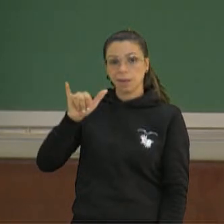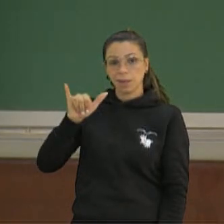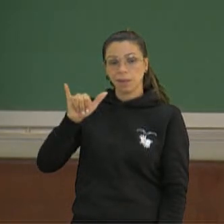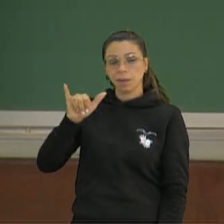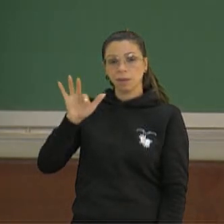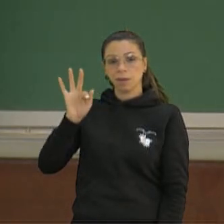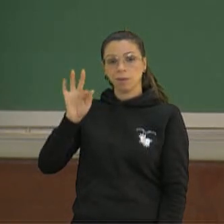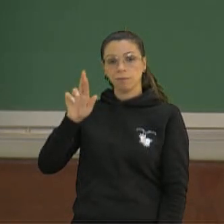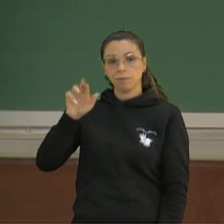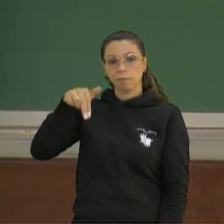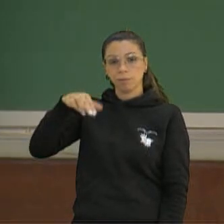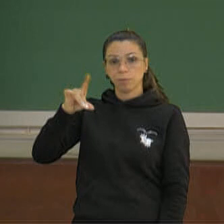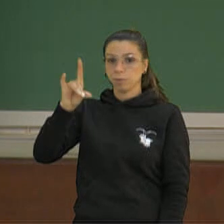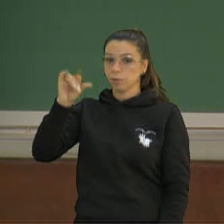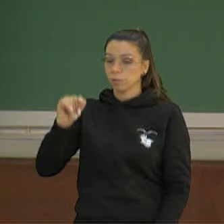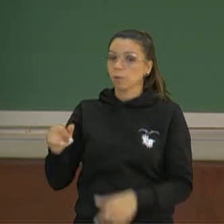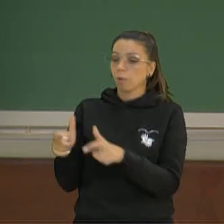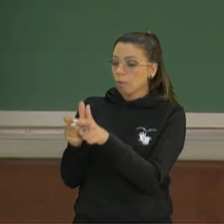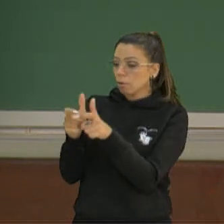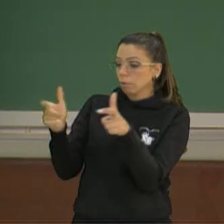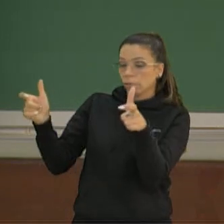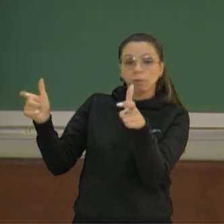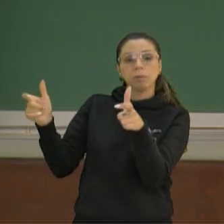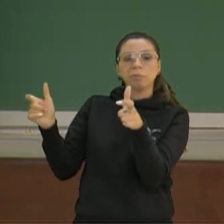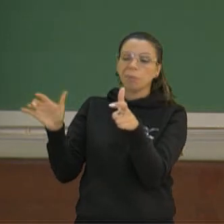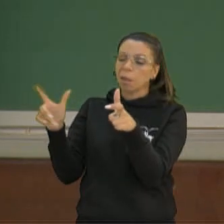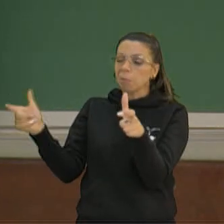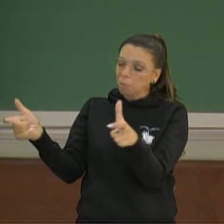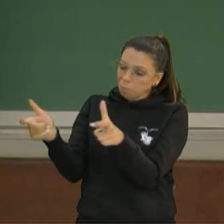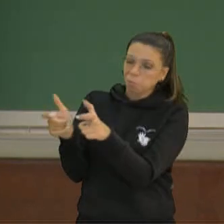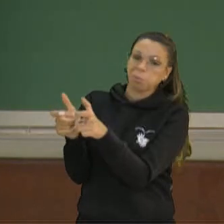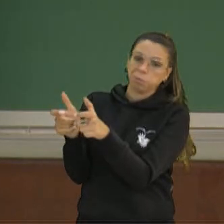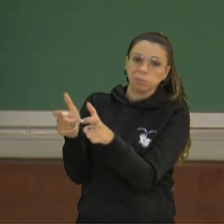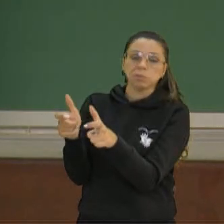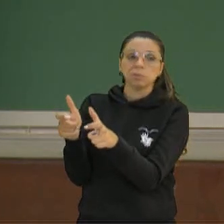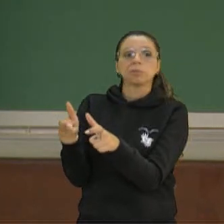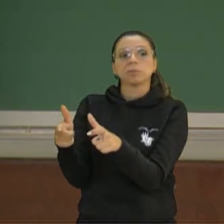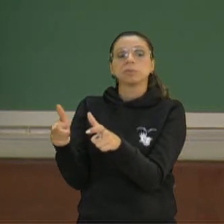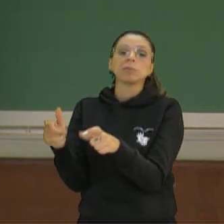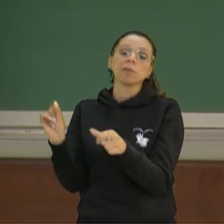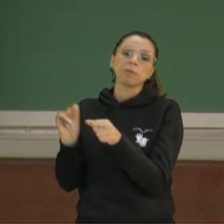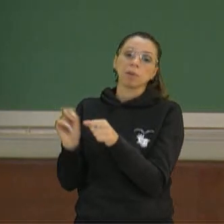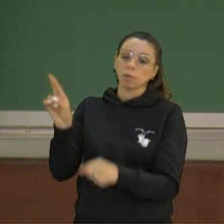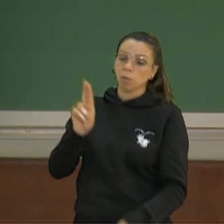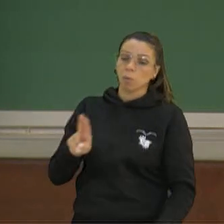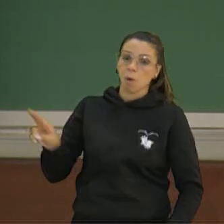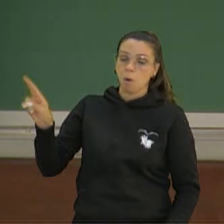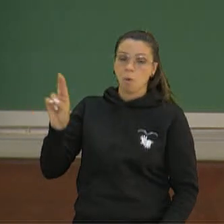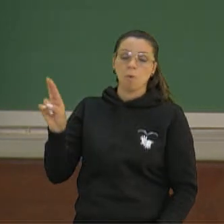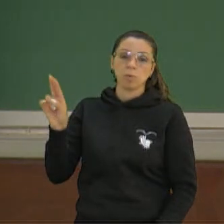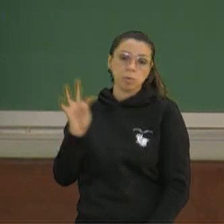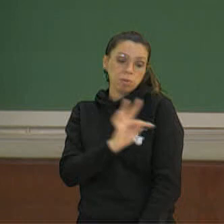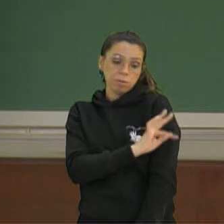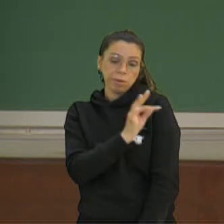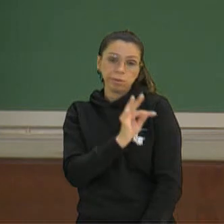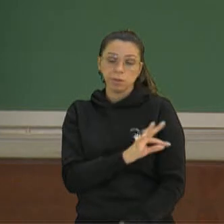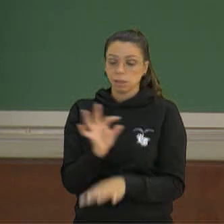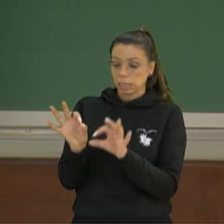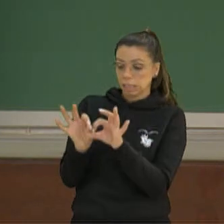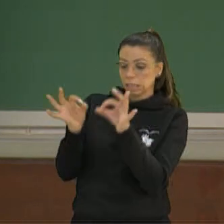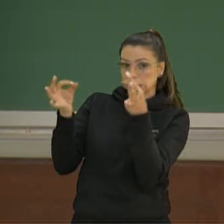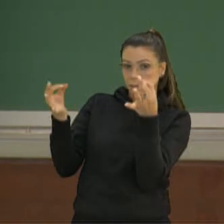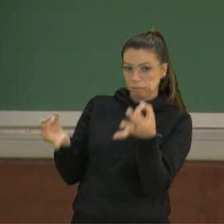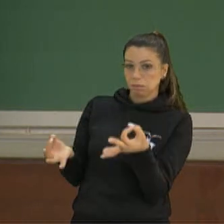propriedades, elas não são tão grandes, elas são menores. É feito o uso de técnicas simples ou